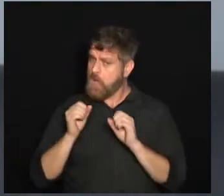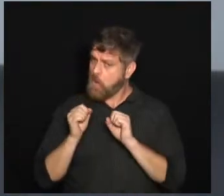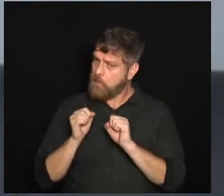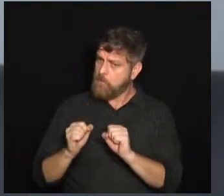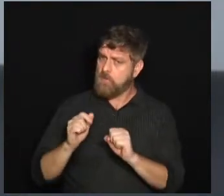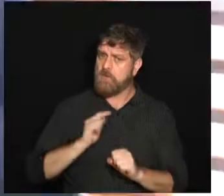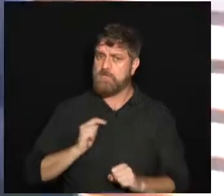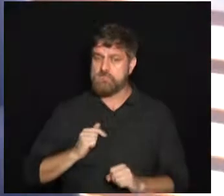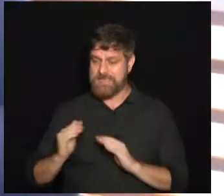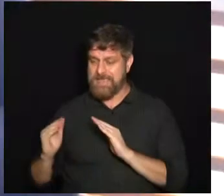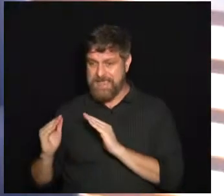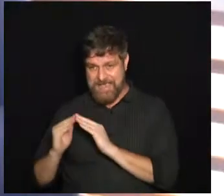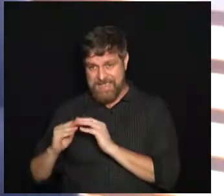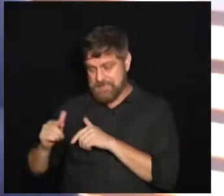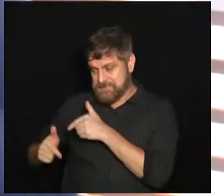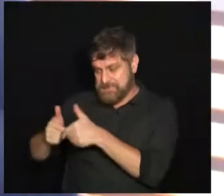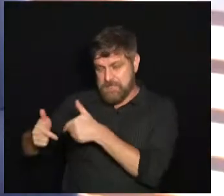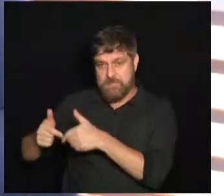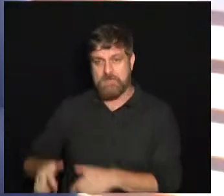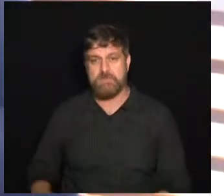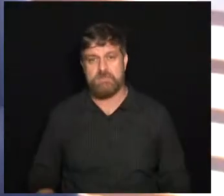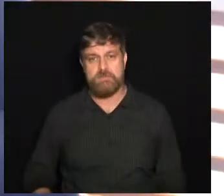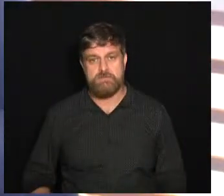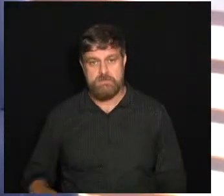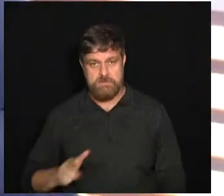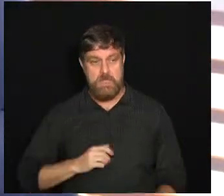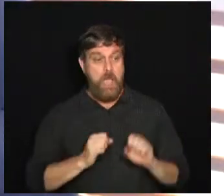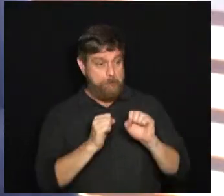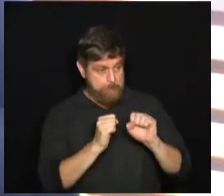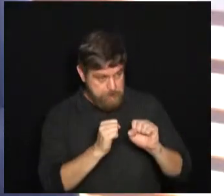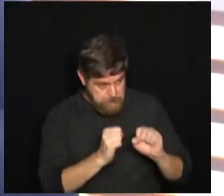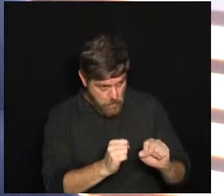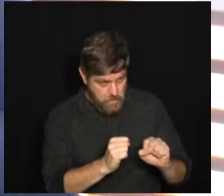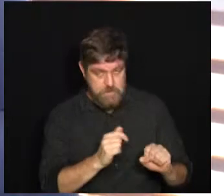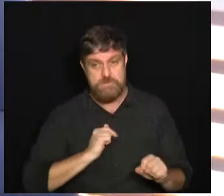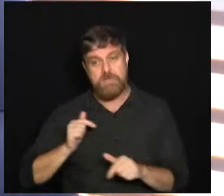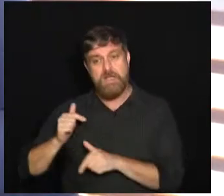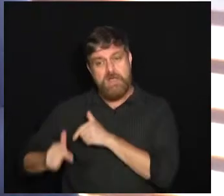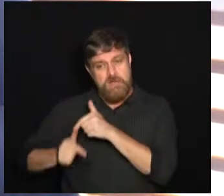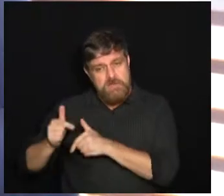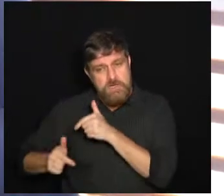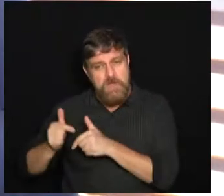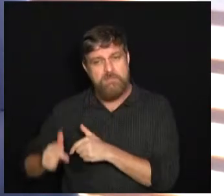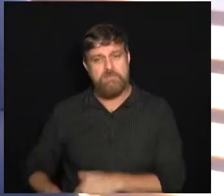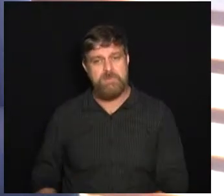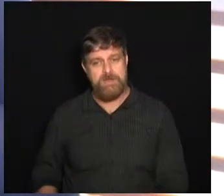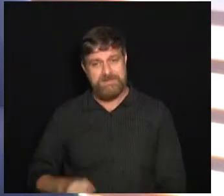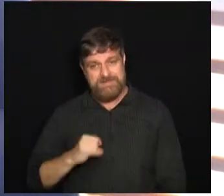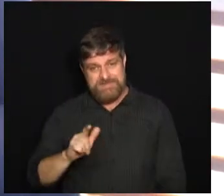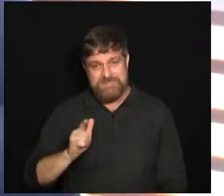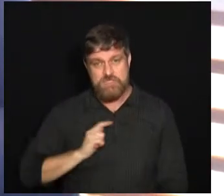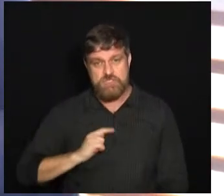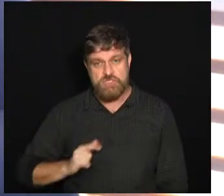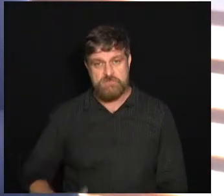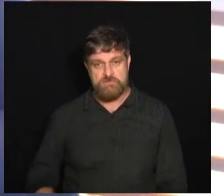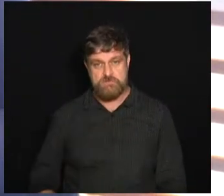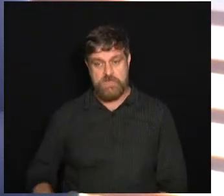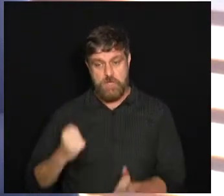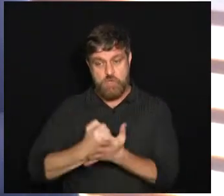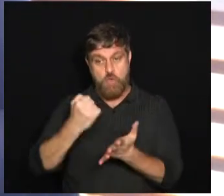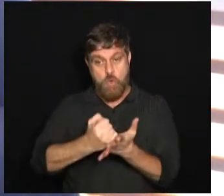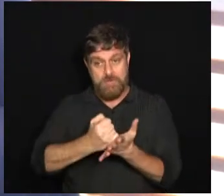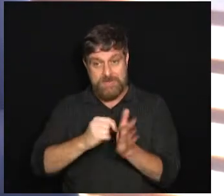fazer home office? Na questão do home office, seria possível o trabalho remoto mediante um aditivo